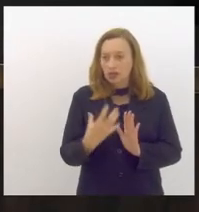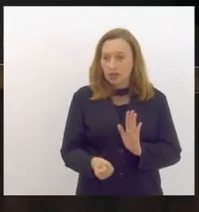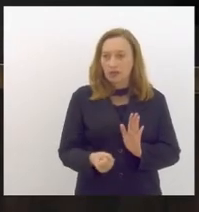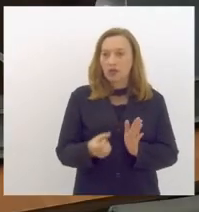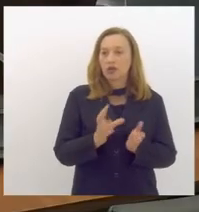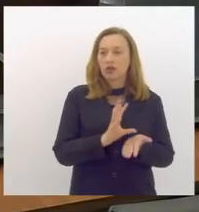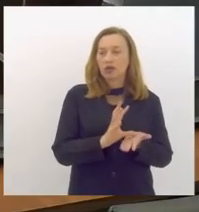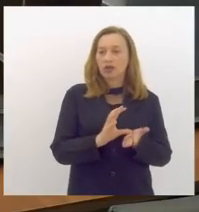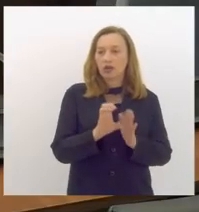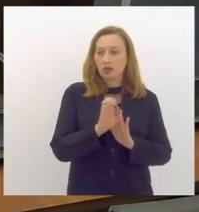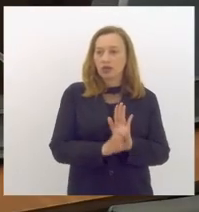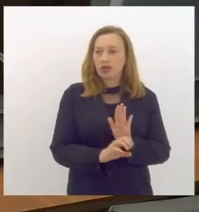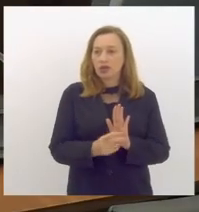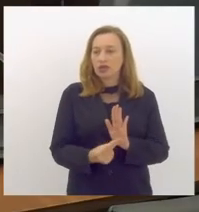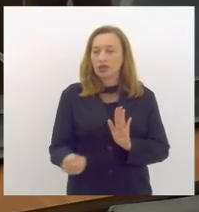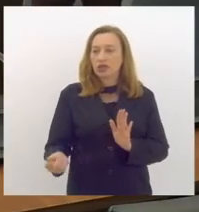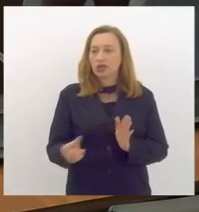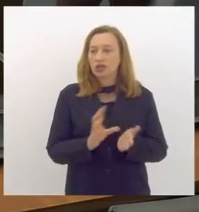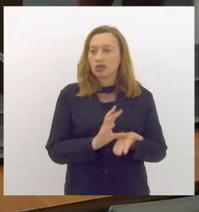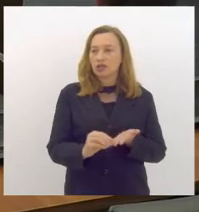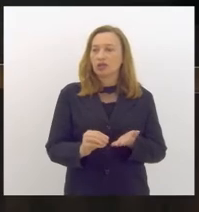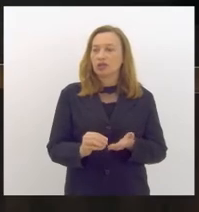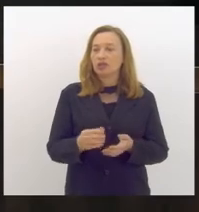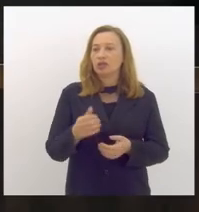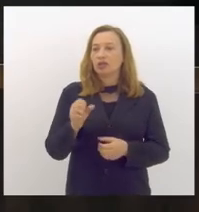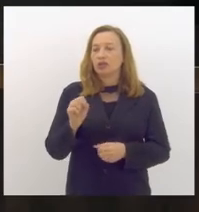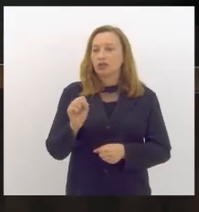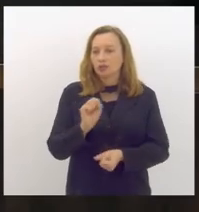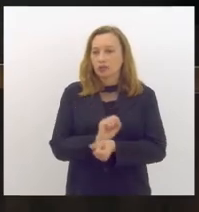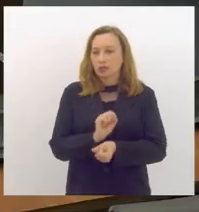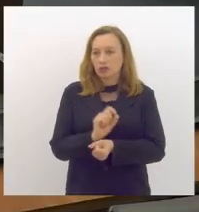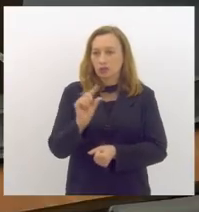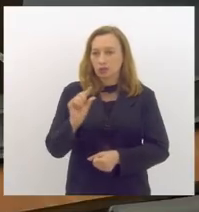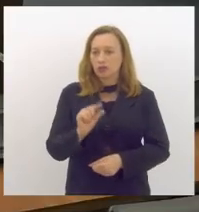pau. Senhor secretário, 30 segundos depois do senhor cantar, falar uma coisa. Ok.